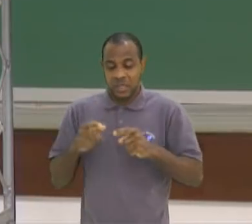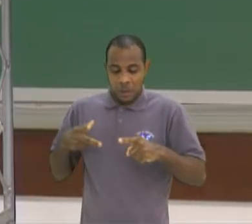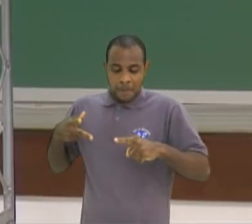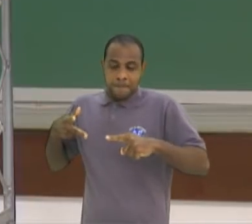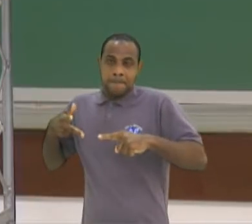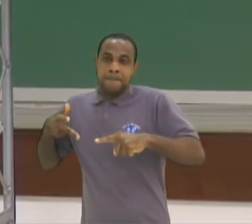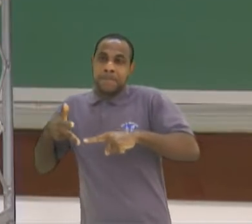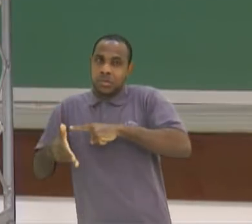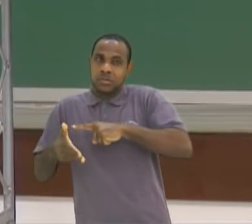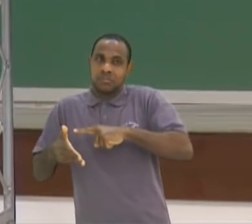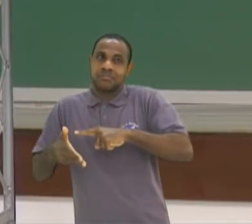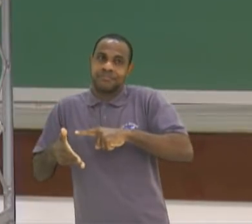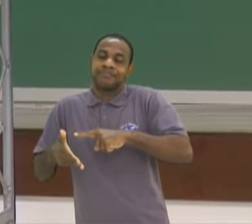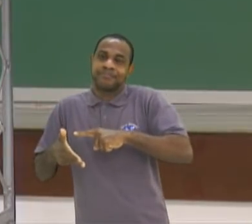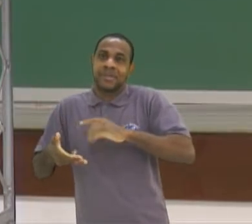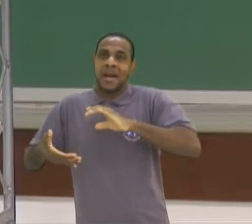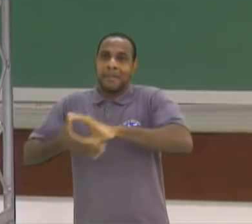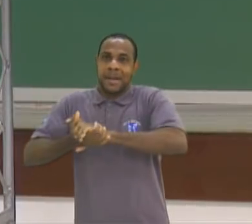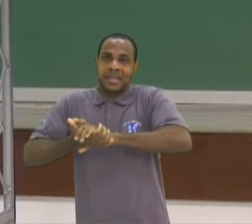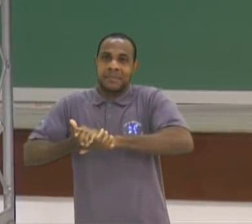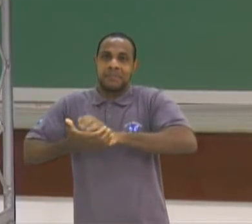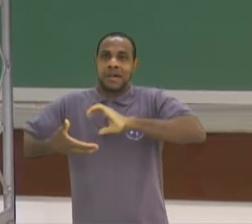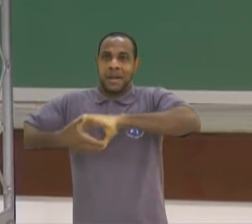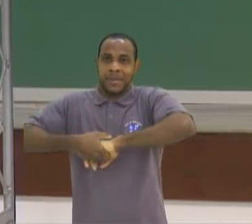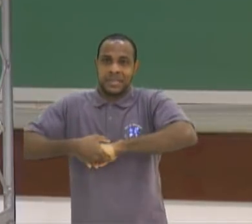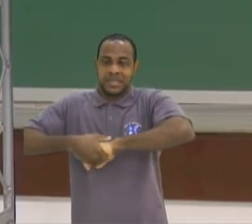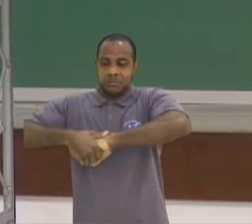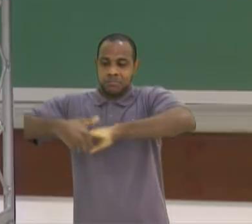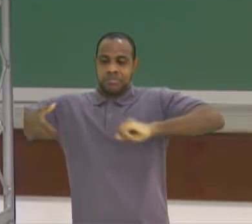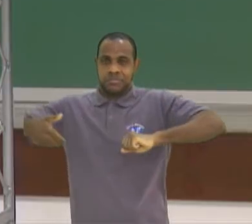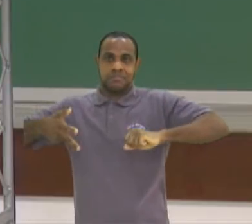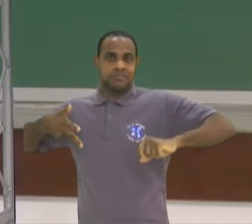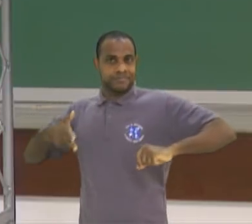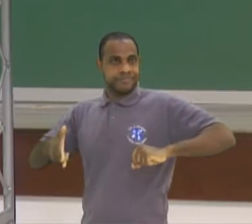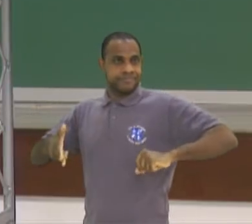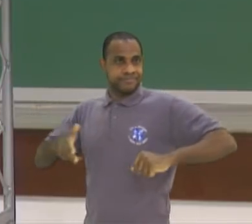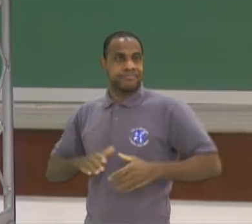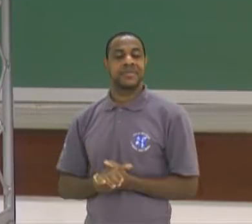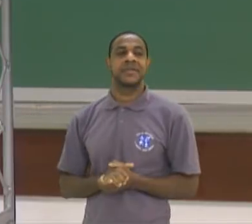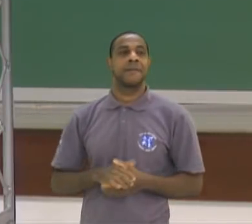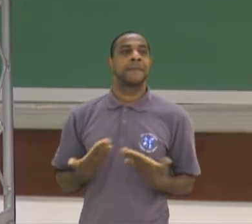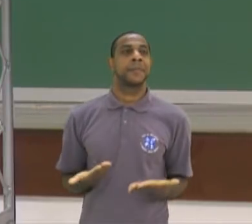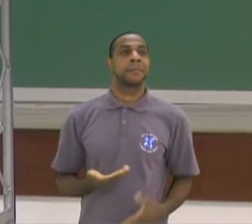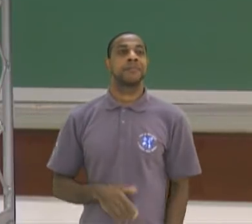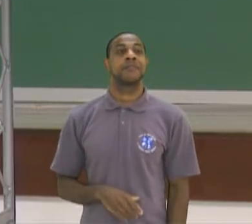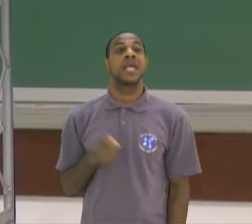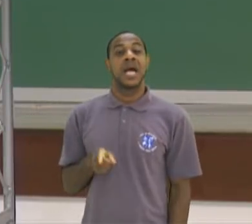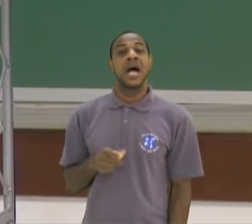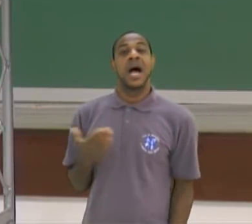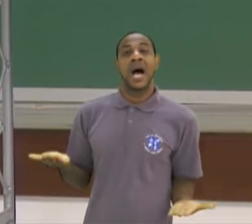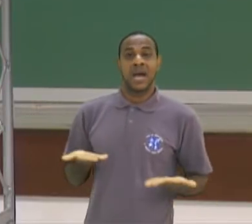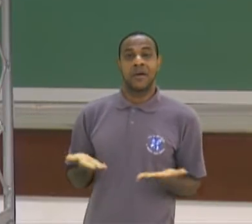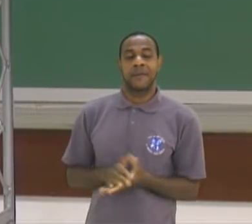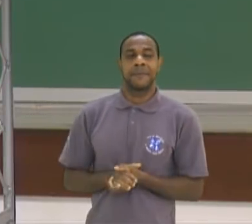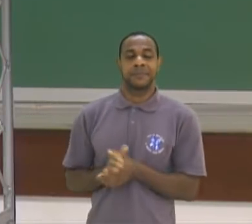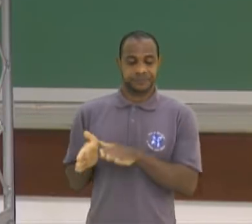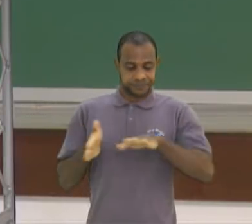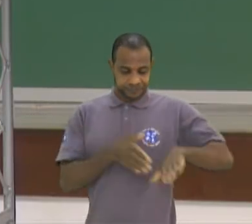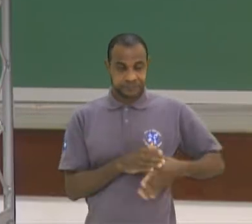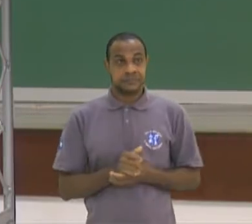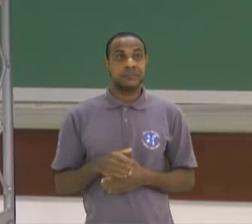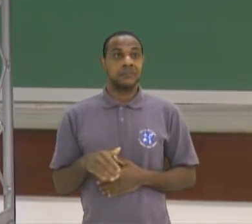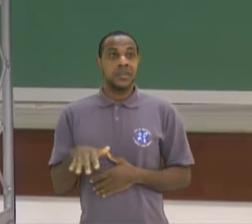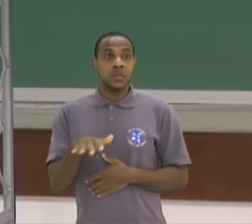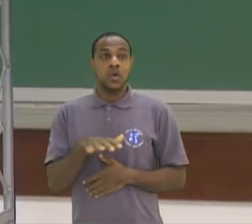Soviética, assim como aconteceu no Brasil. E chegamos nesse período aí de governos